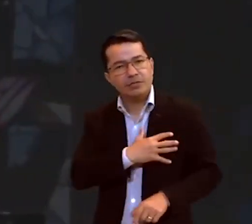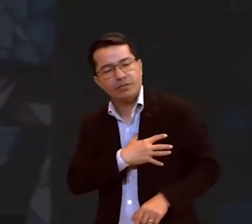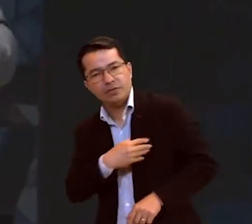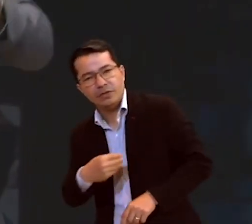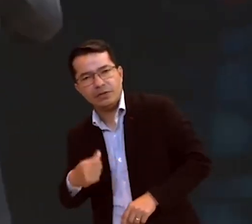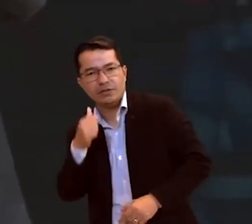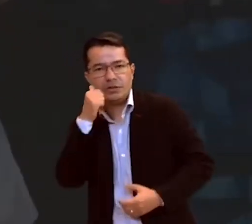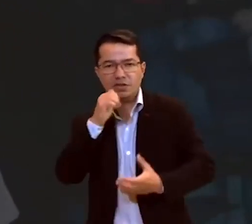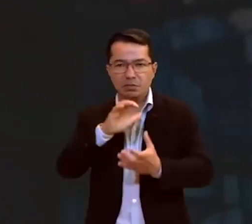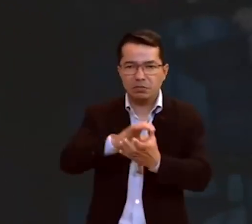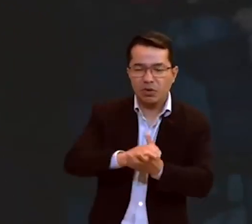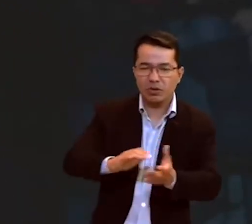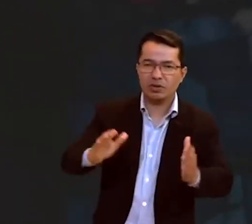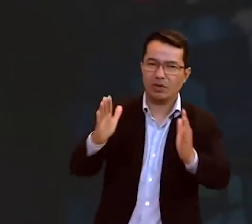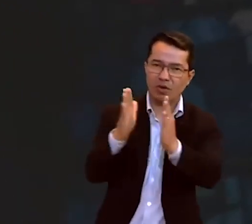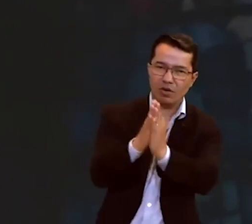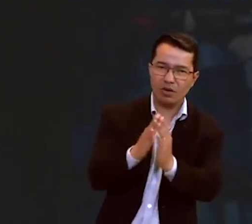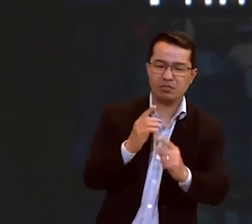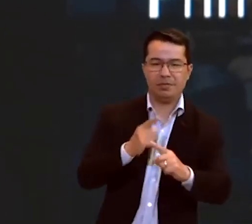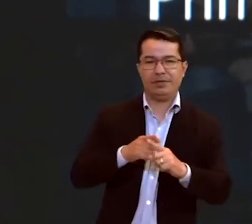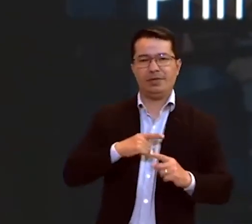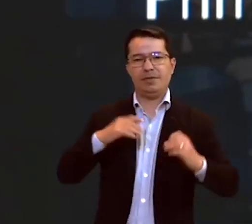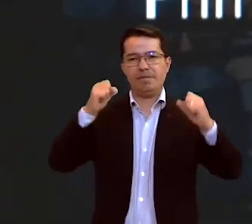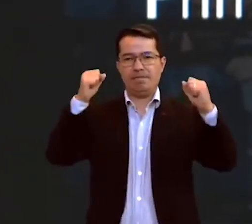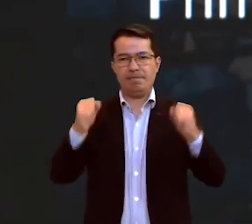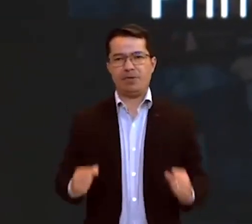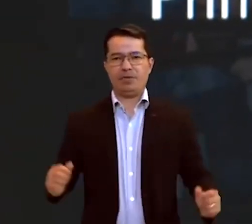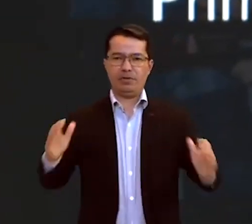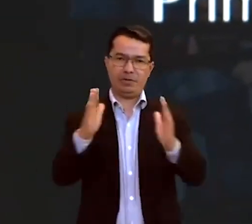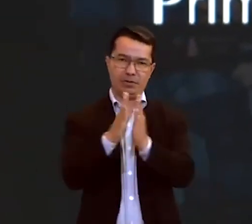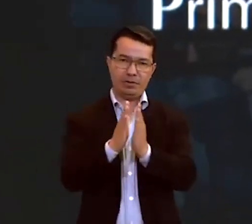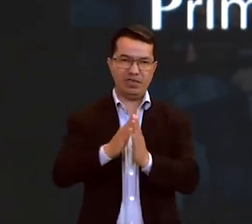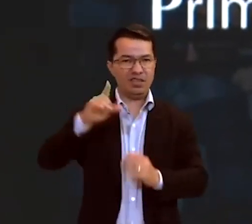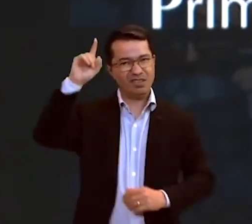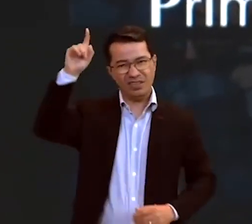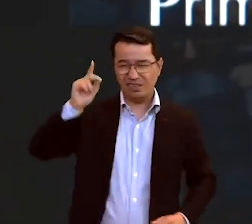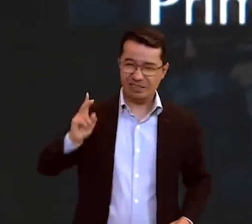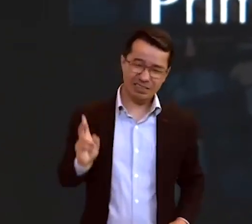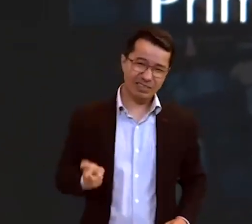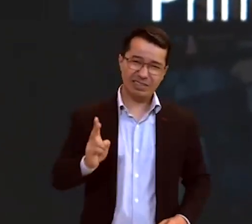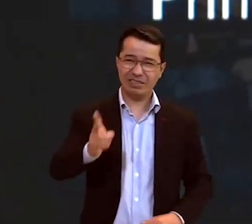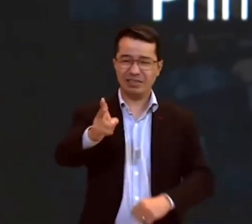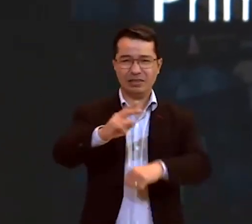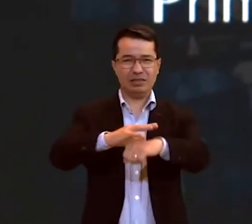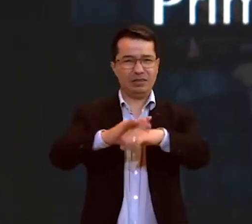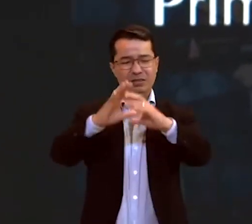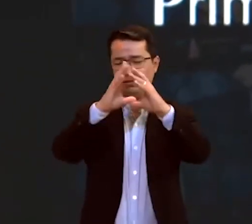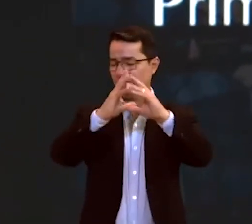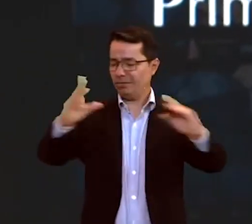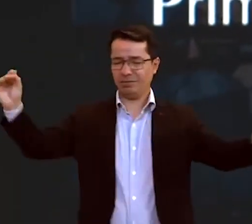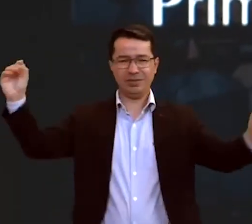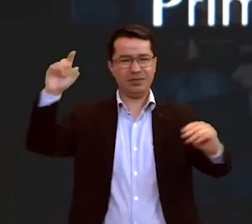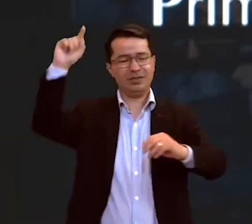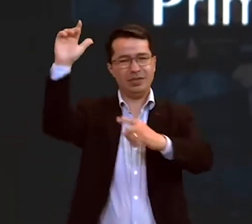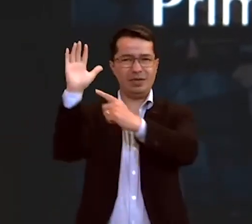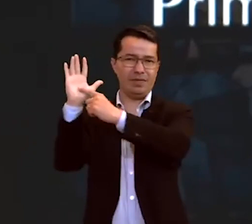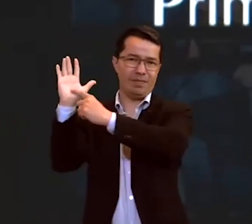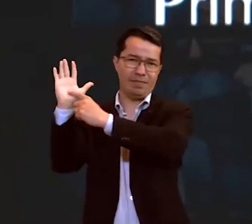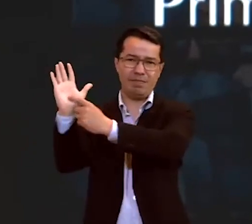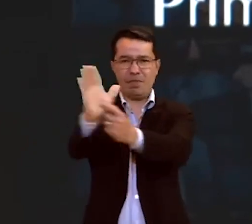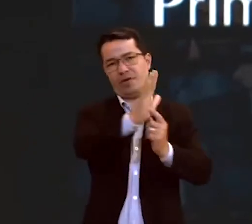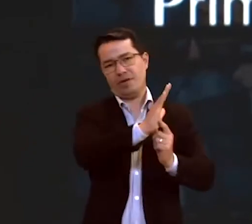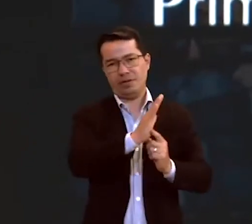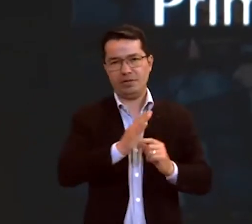esposa. Ore porque há poder na oração. Deus continua curando, amém? Deus continua se manifestando. Deus continua